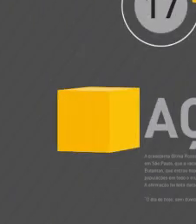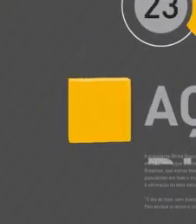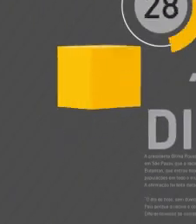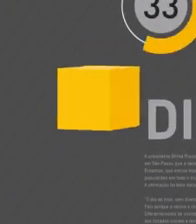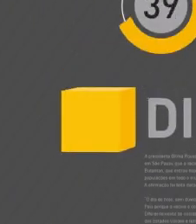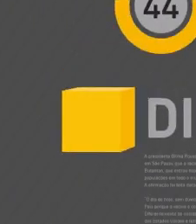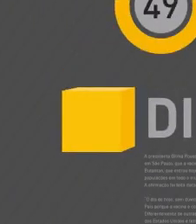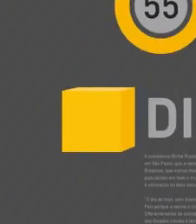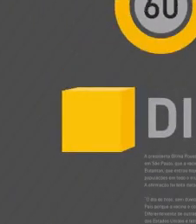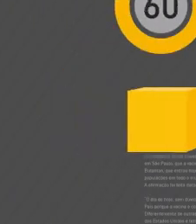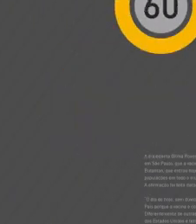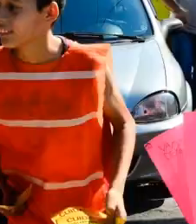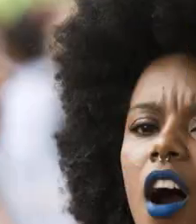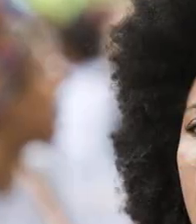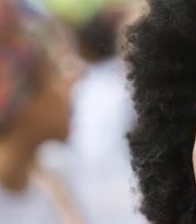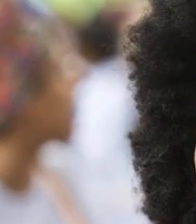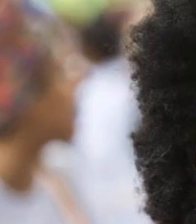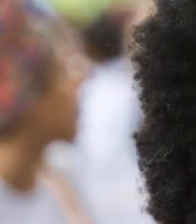Federal